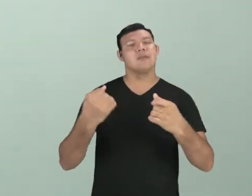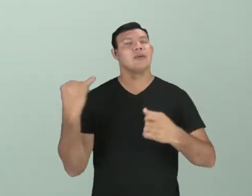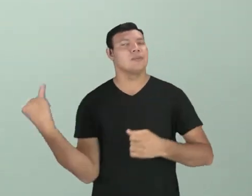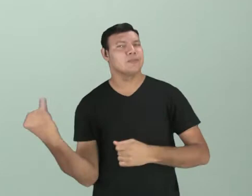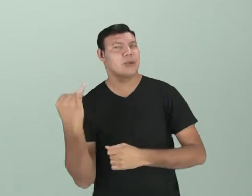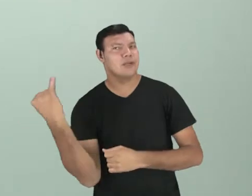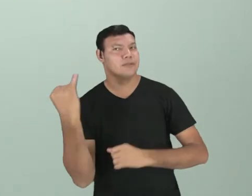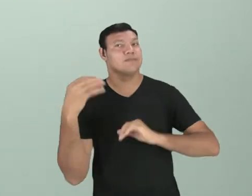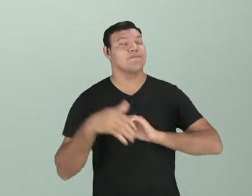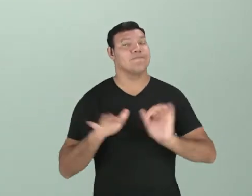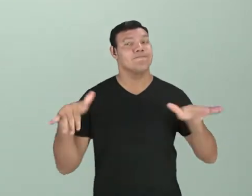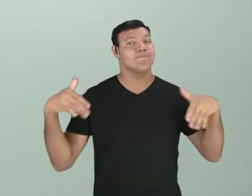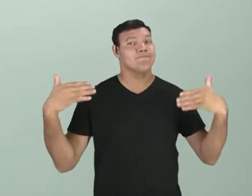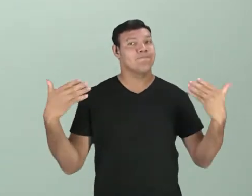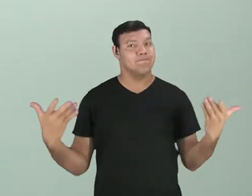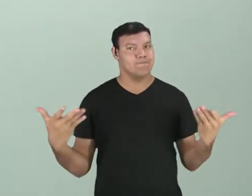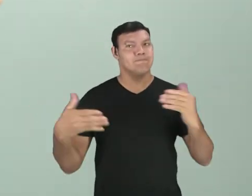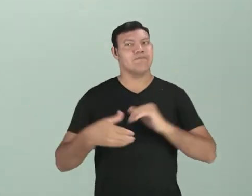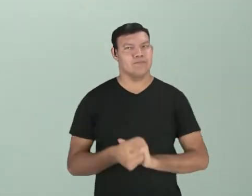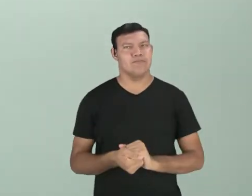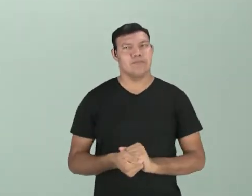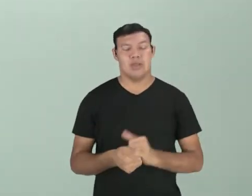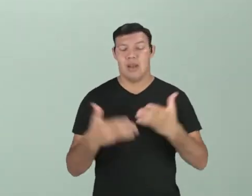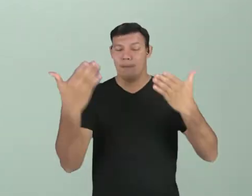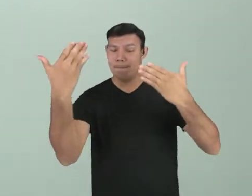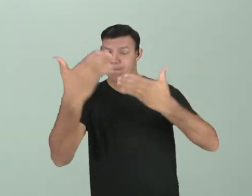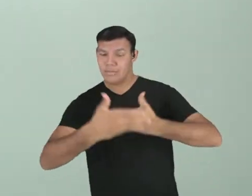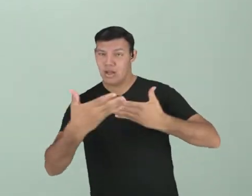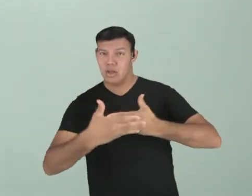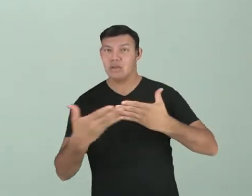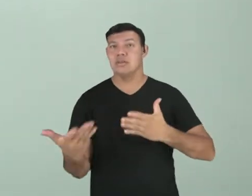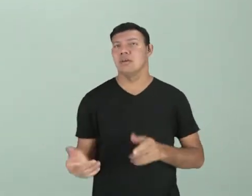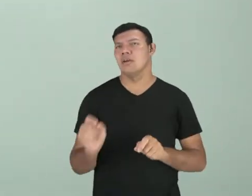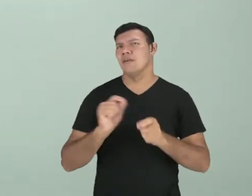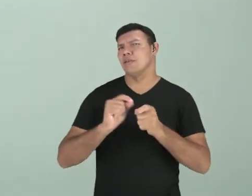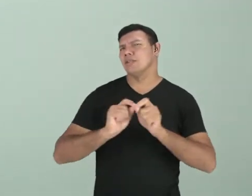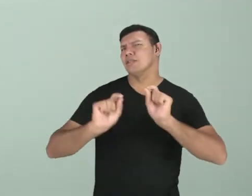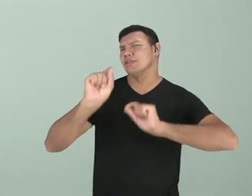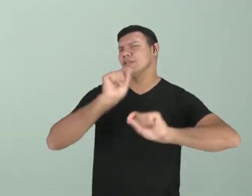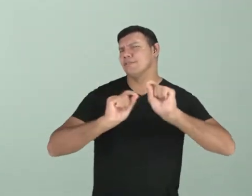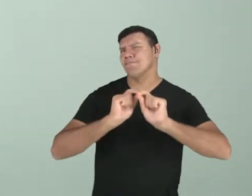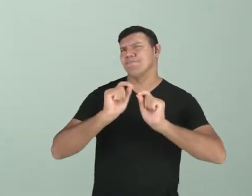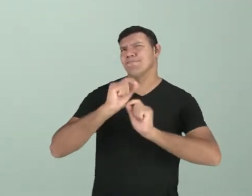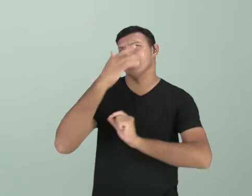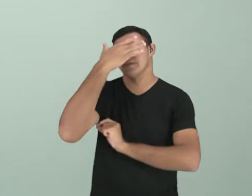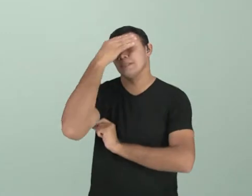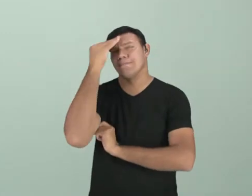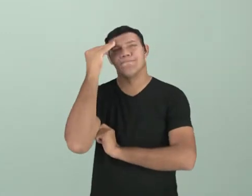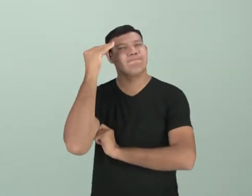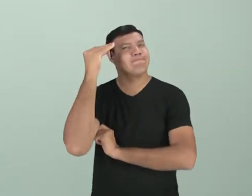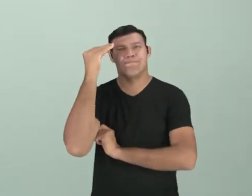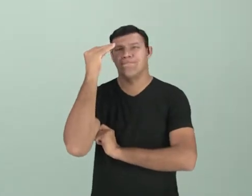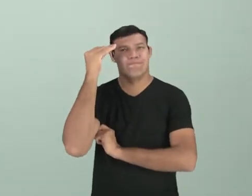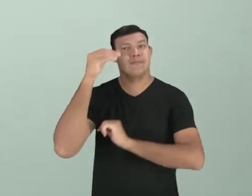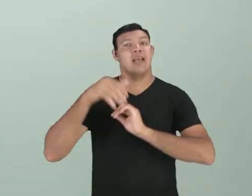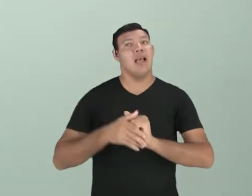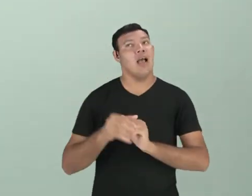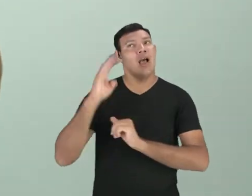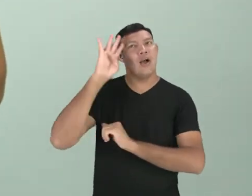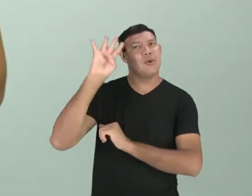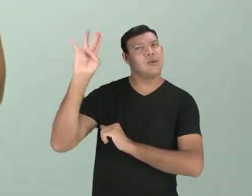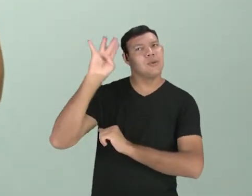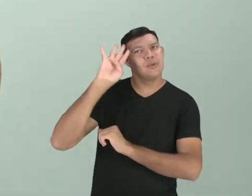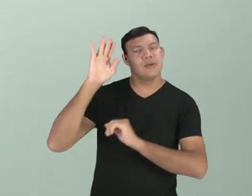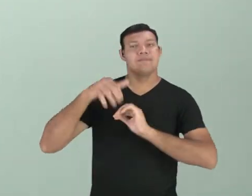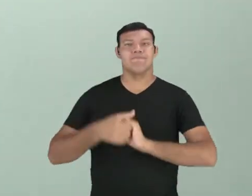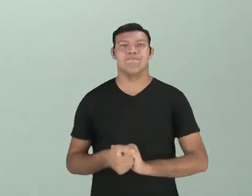importante. Você chegar na sua prova, fazer um esquema. E o que eu não posso esquecer? Eu não posso esquecer de defender a tese, eu não